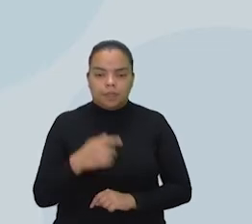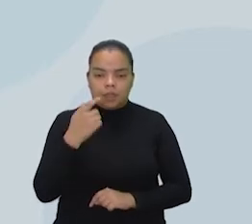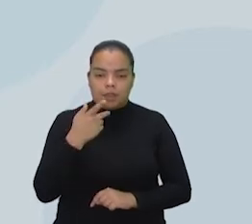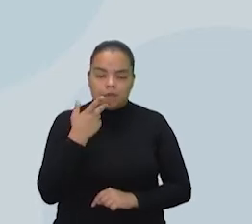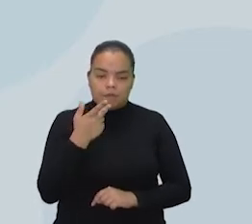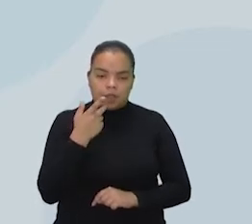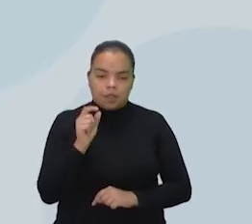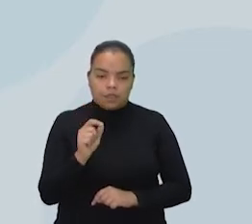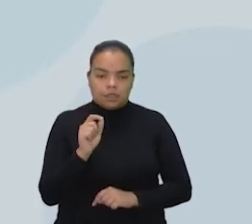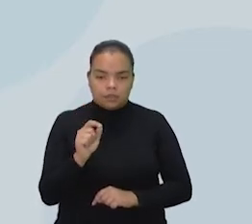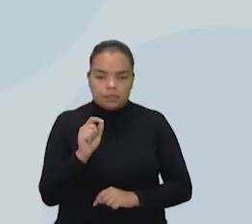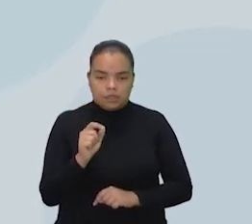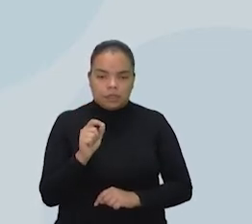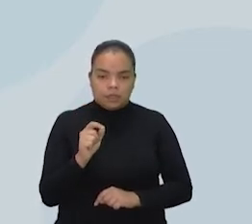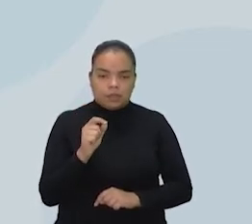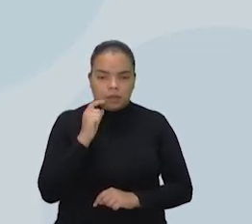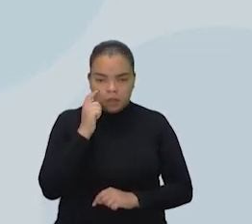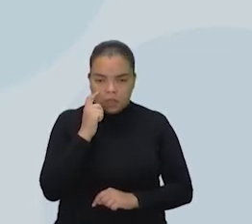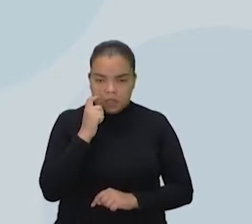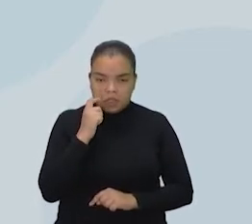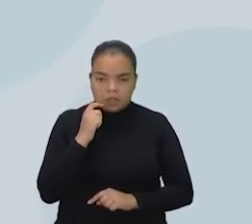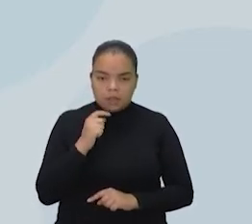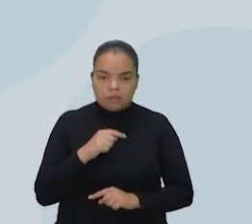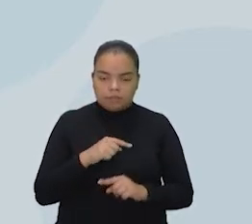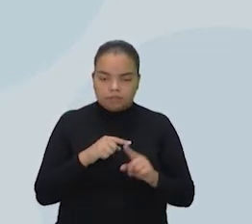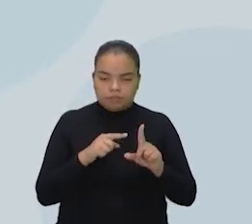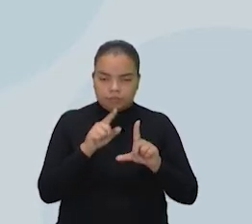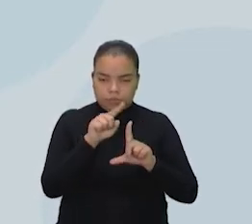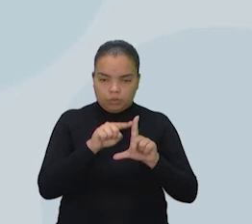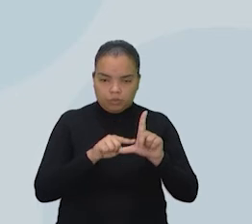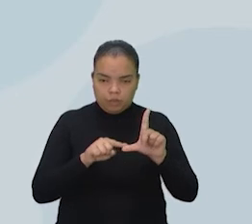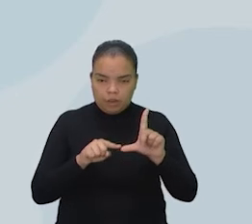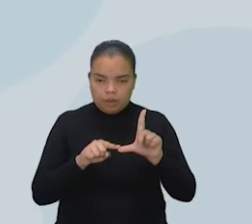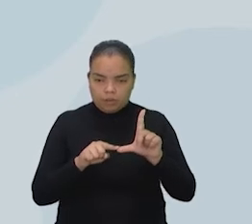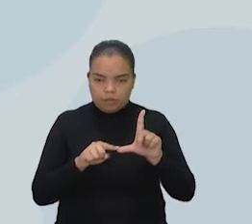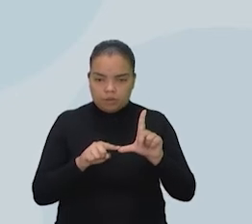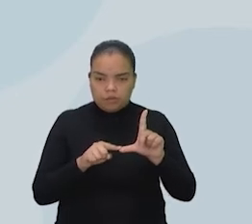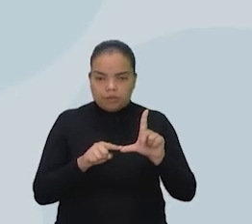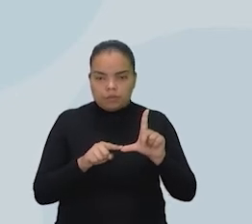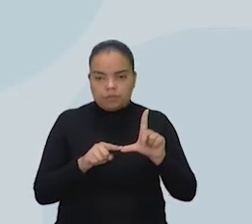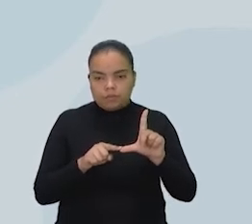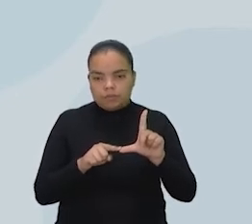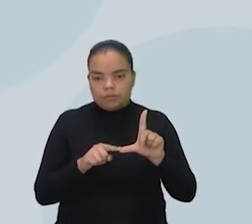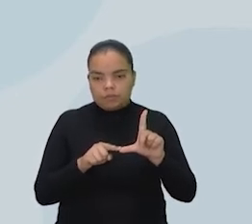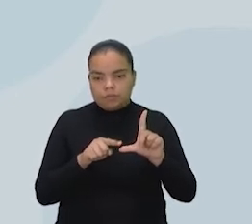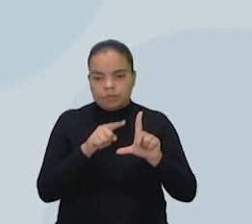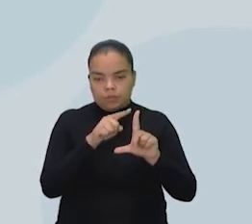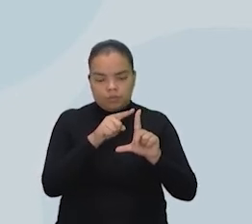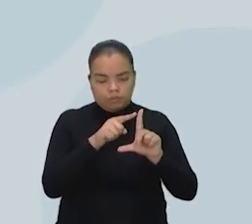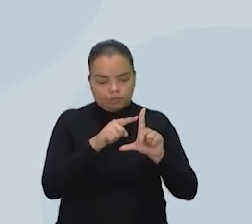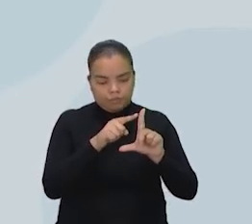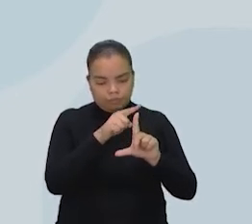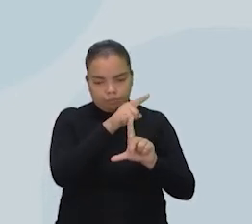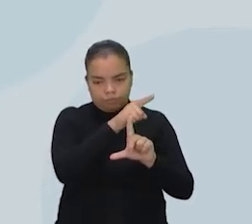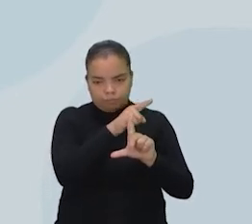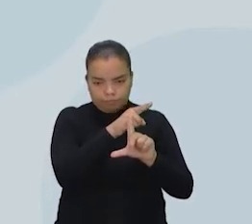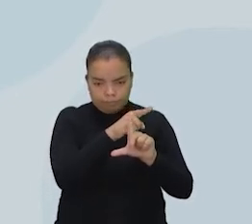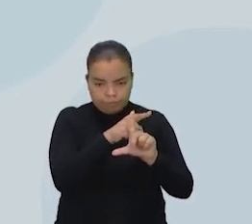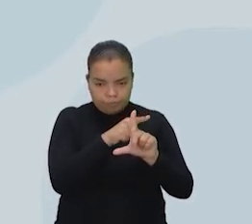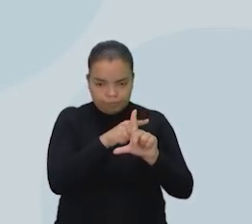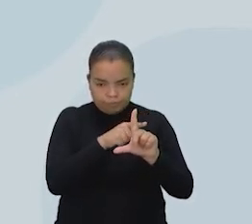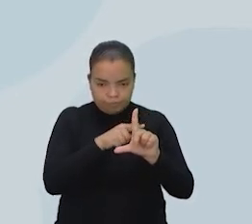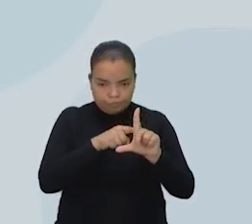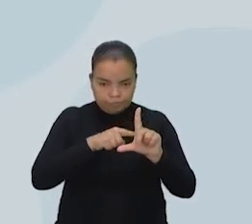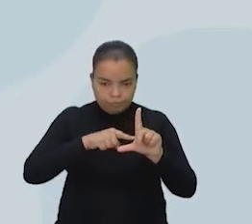função decrescente, não é mesmo? Vai ser uma função desse tipo aqui, ó. Tá certo?